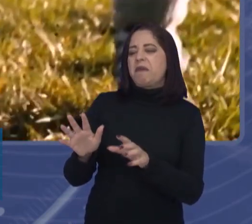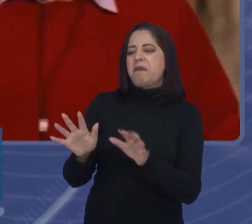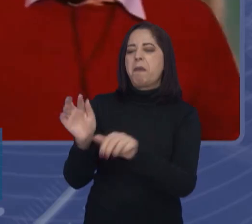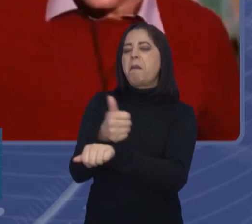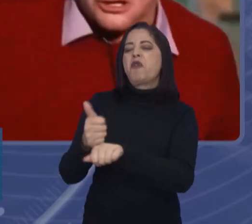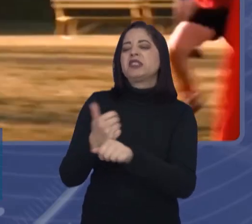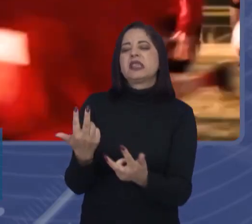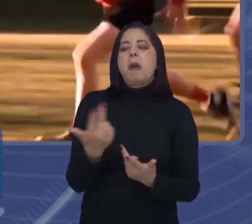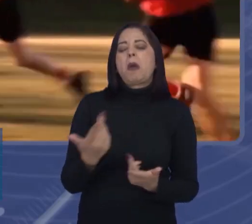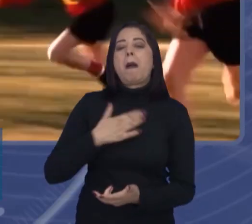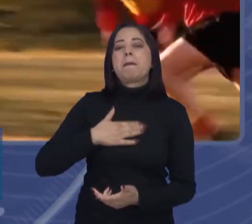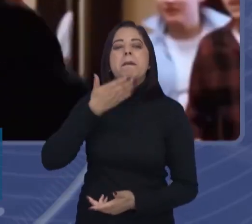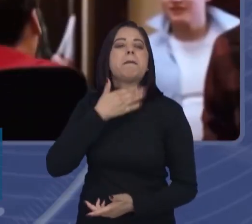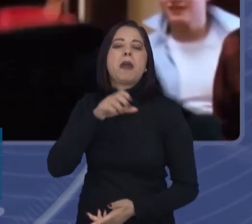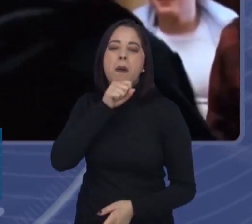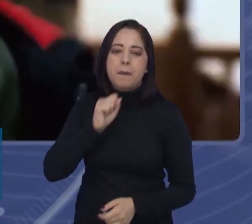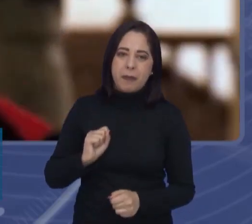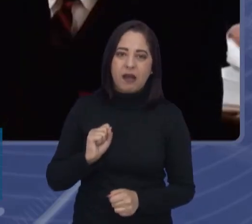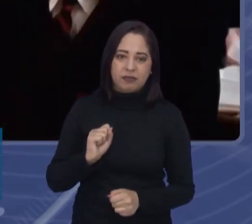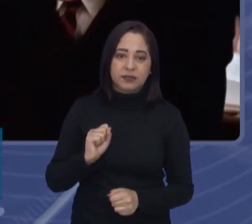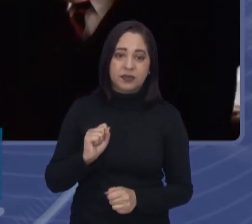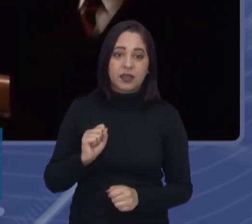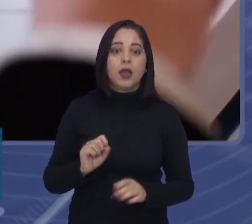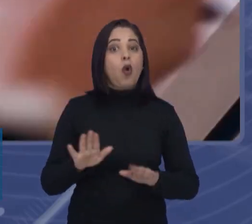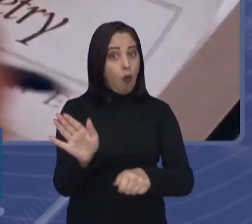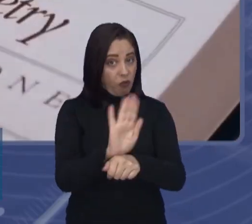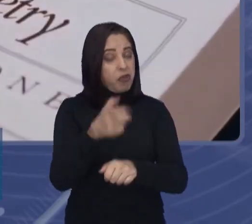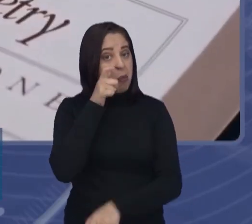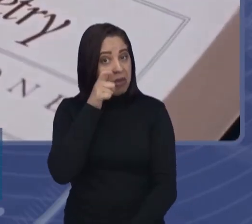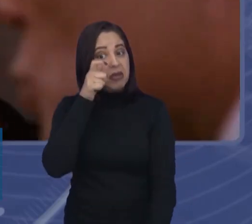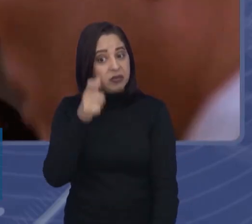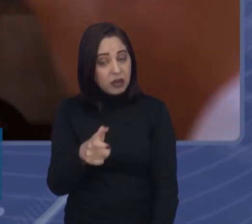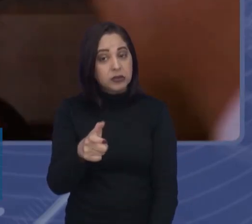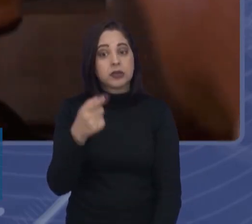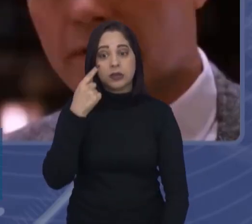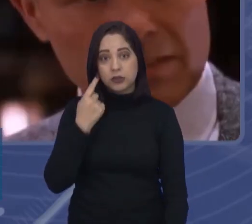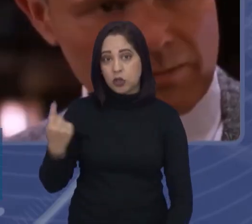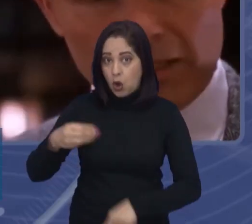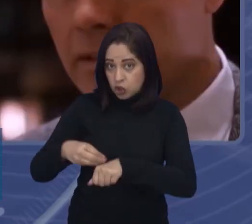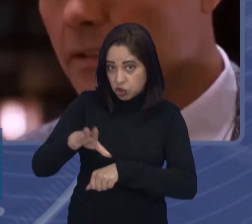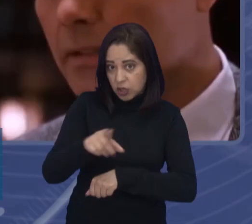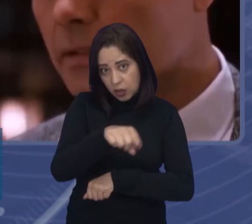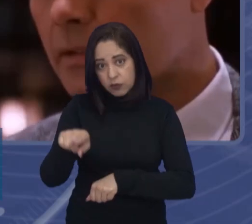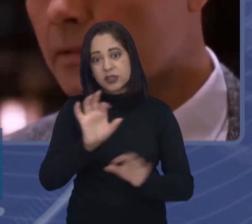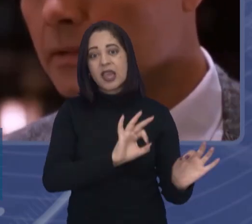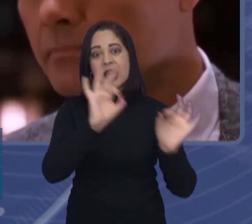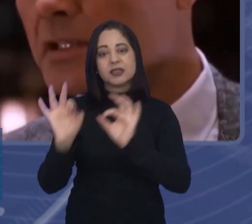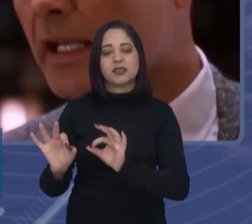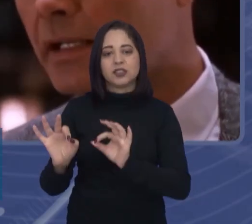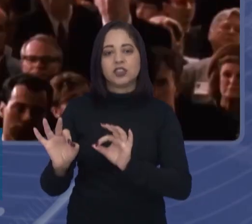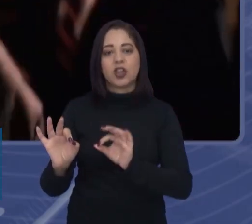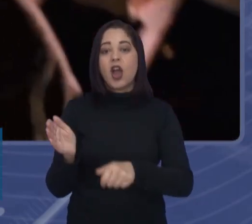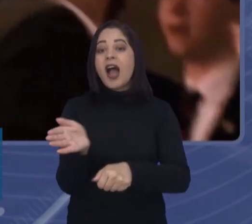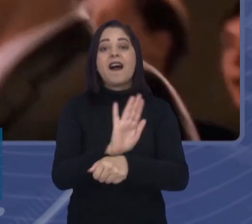pai lhe ordenou que ele teria de seguir. Então é um filme bem interessante. Tá aí a dica para vocês. Sociedade dos Poetas